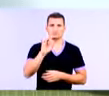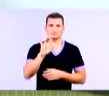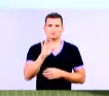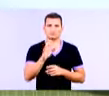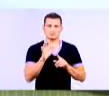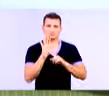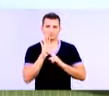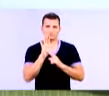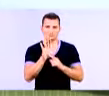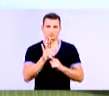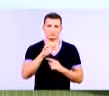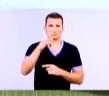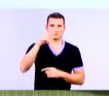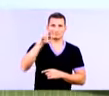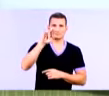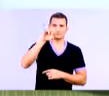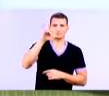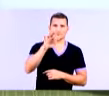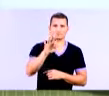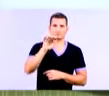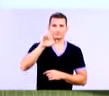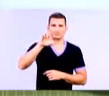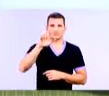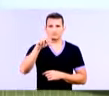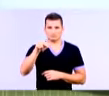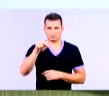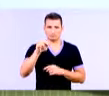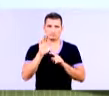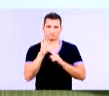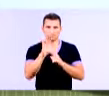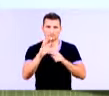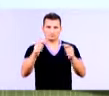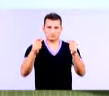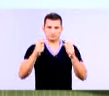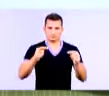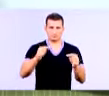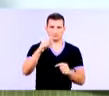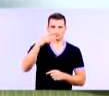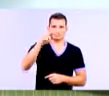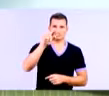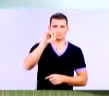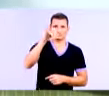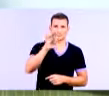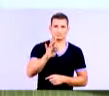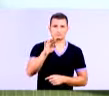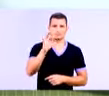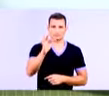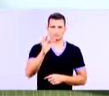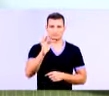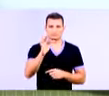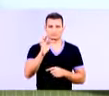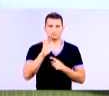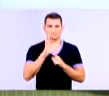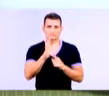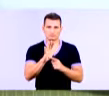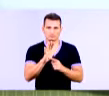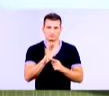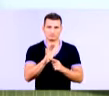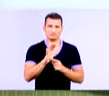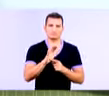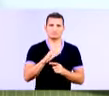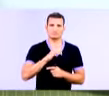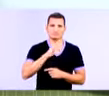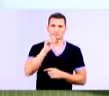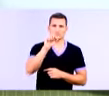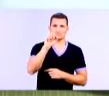O println, ele mostra e pula uma linha, e o printf, ele mostra baseado em parâmetros. Ele monta uma string